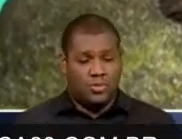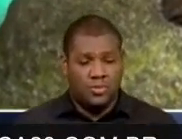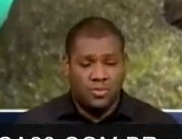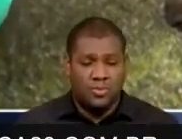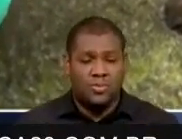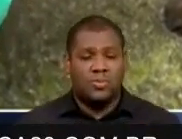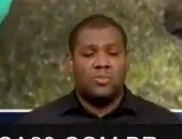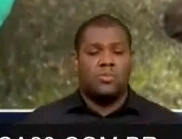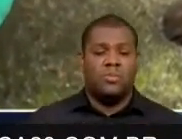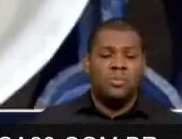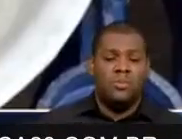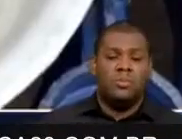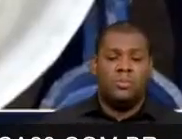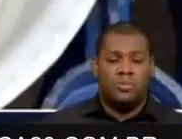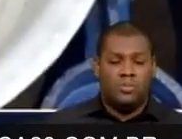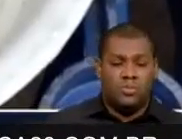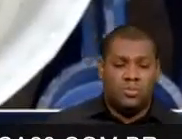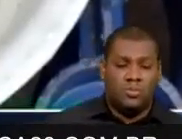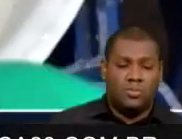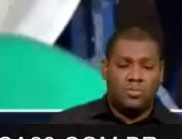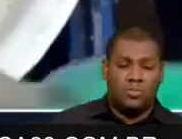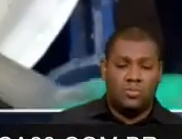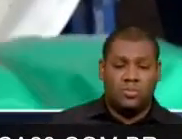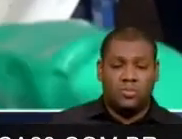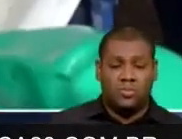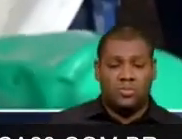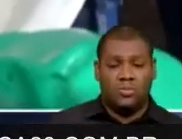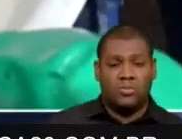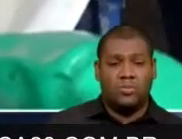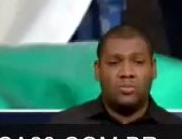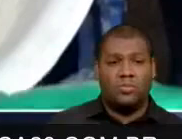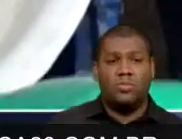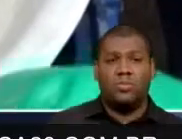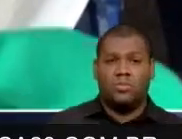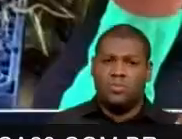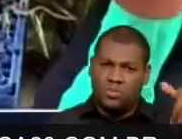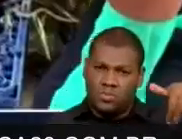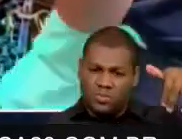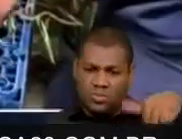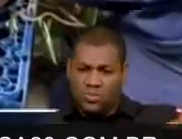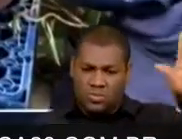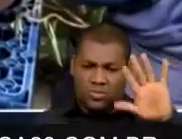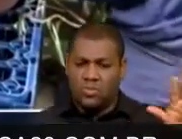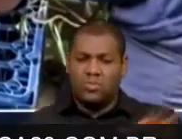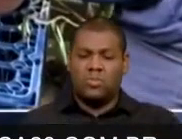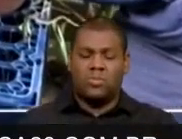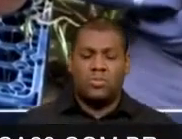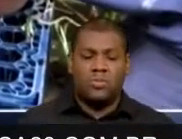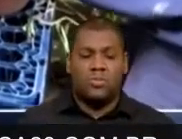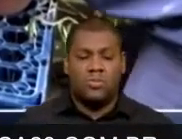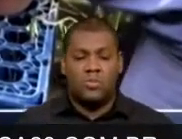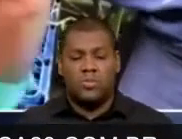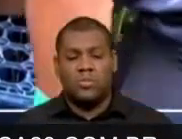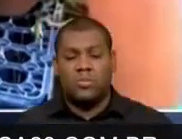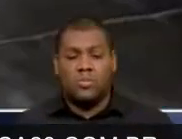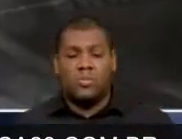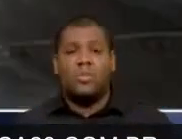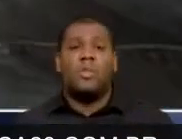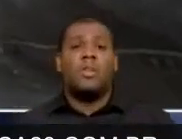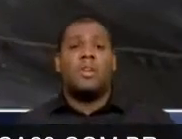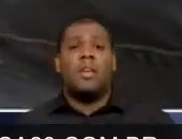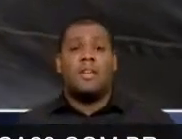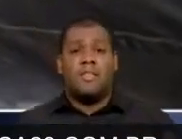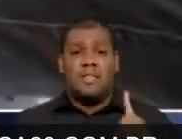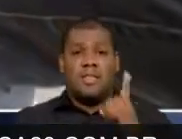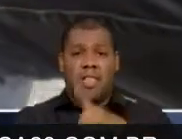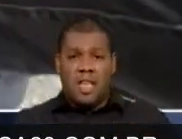e há um caso bem interessante em relação à região. Em todo o Brasil, os tipos 1 e 2